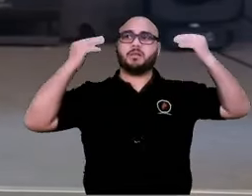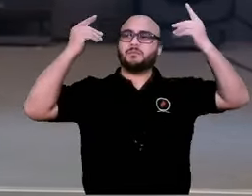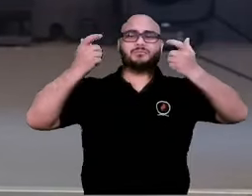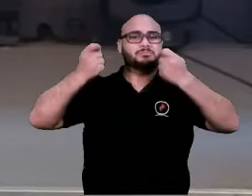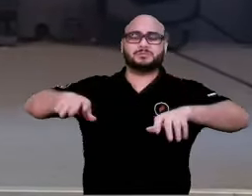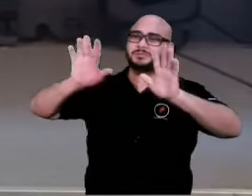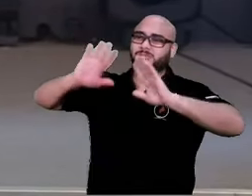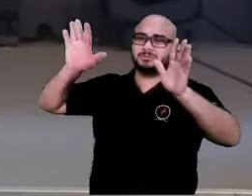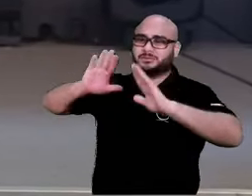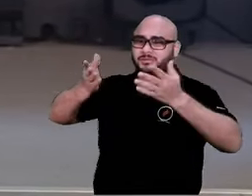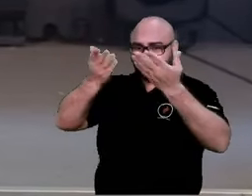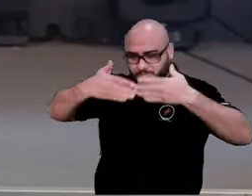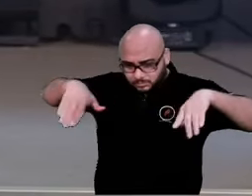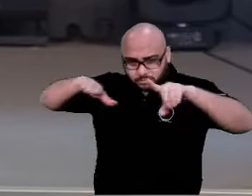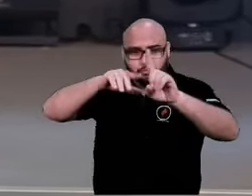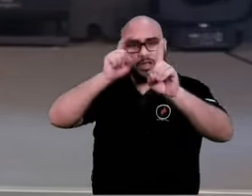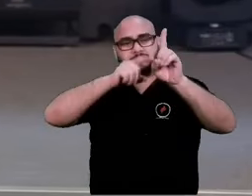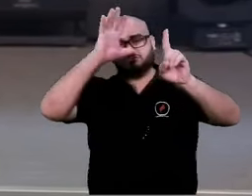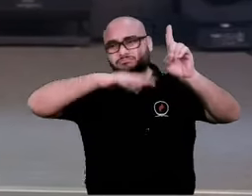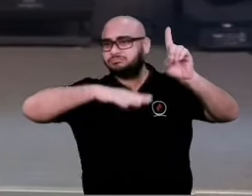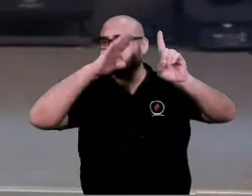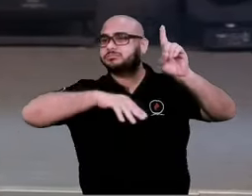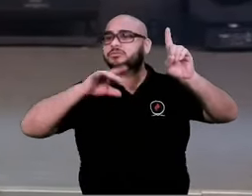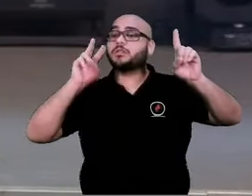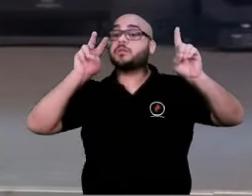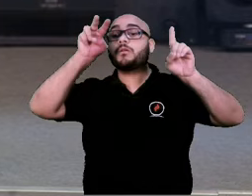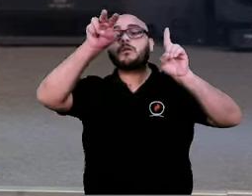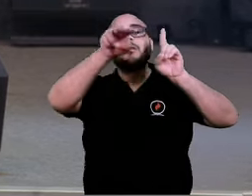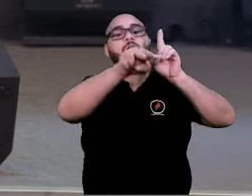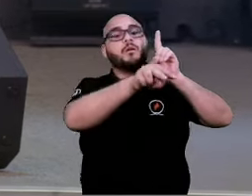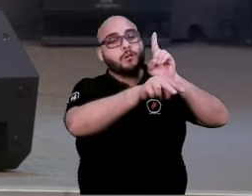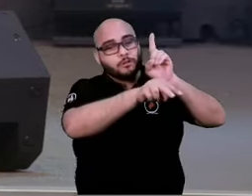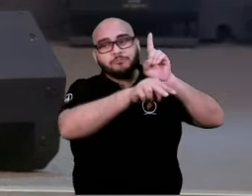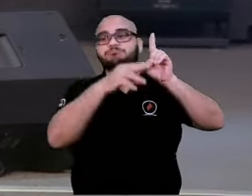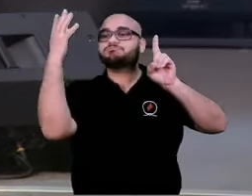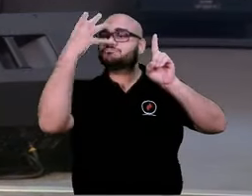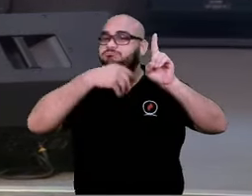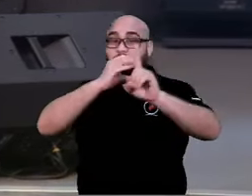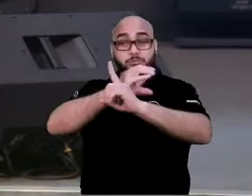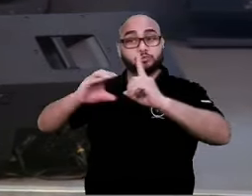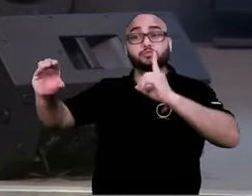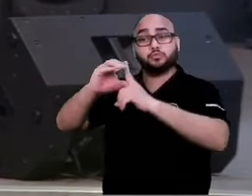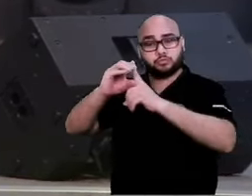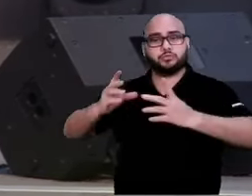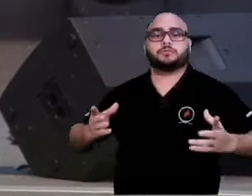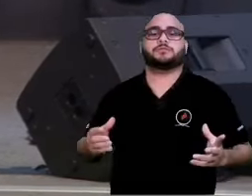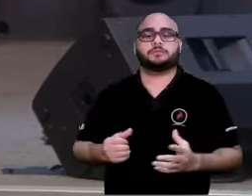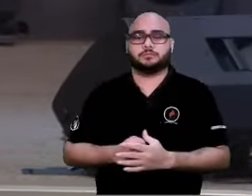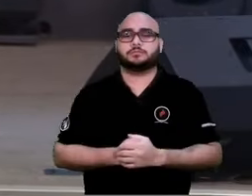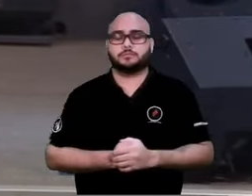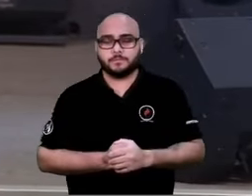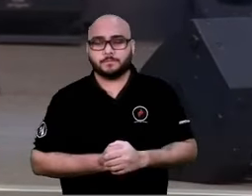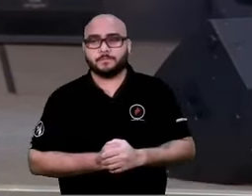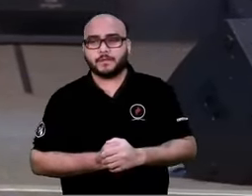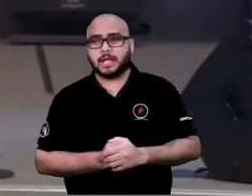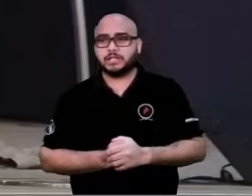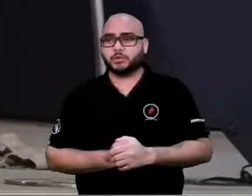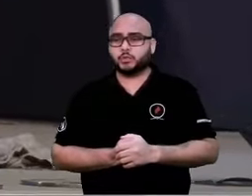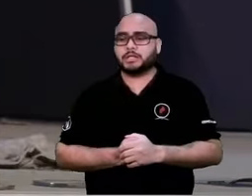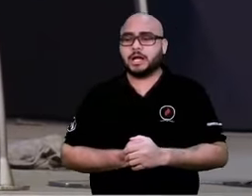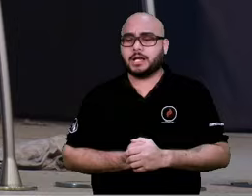descer, olha Deus olhando o nosso culto. Orema suribicando, oroba súria.